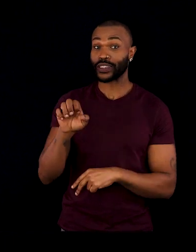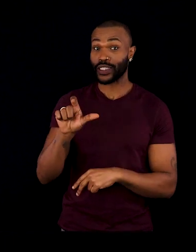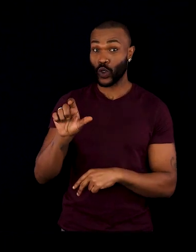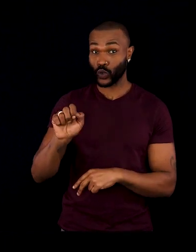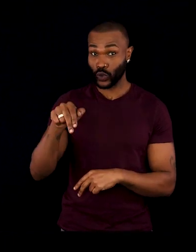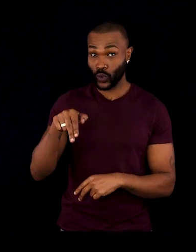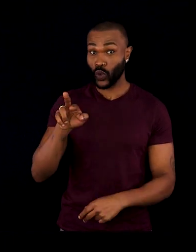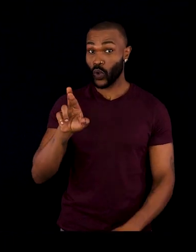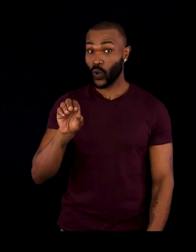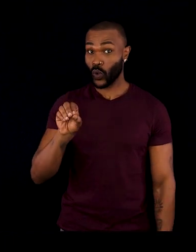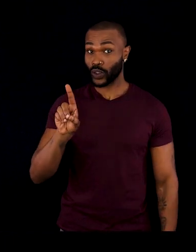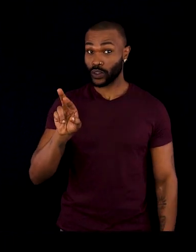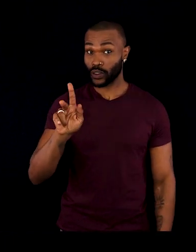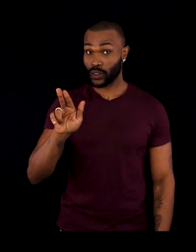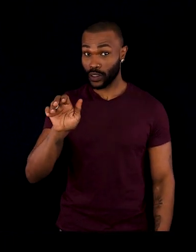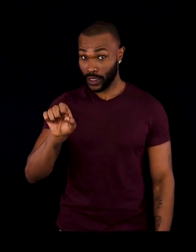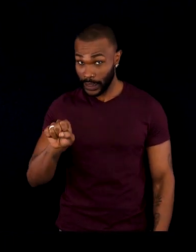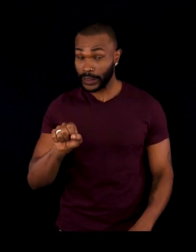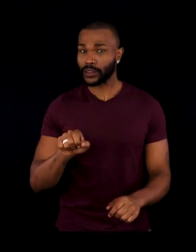Rodrigues,